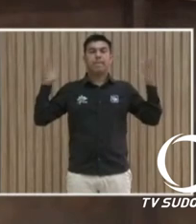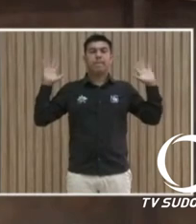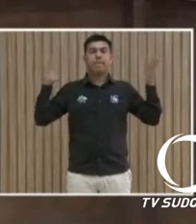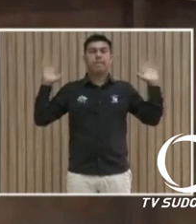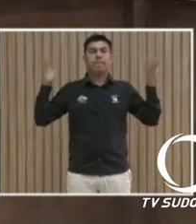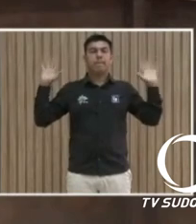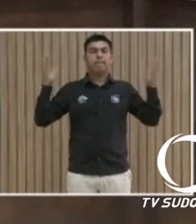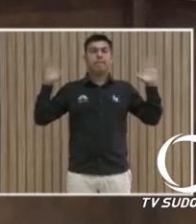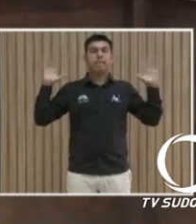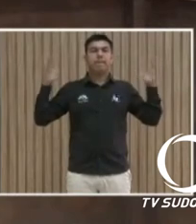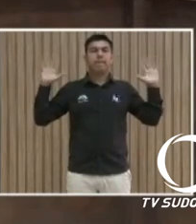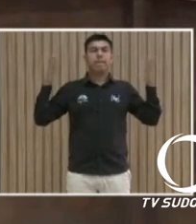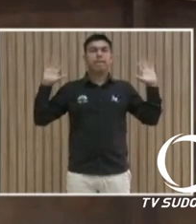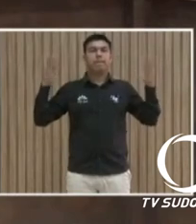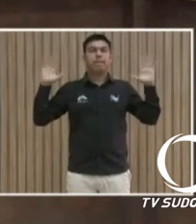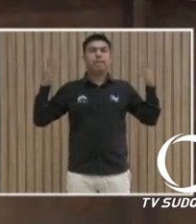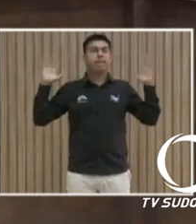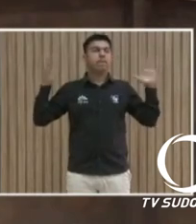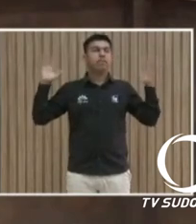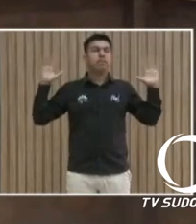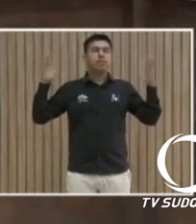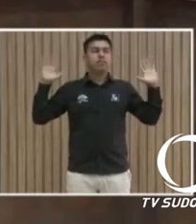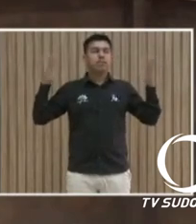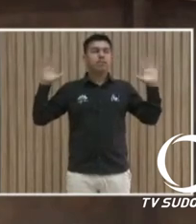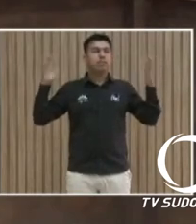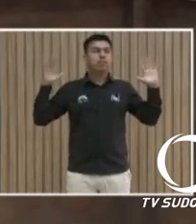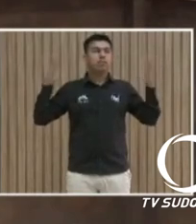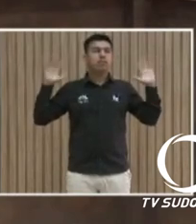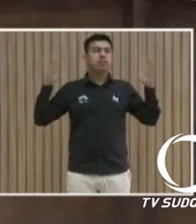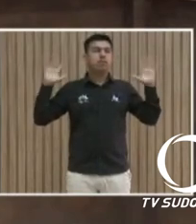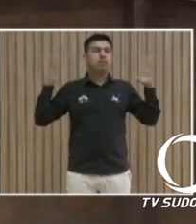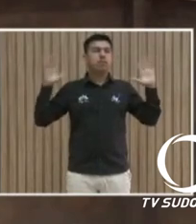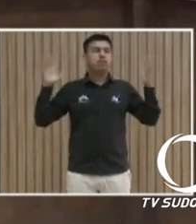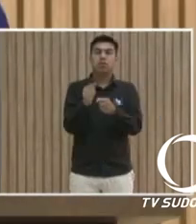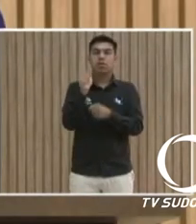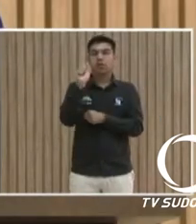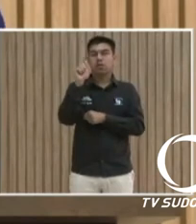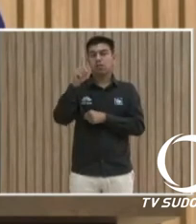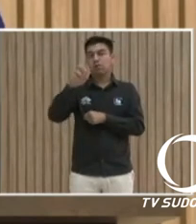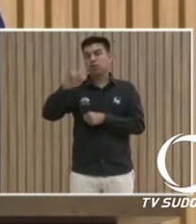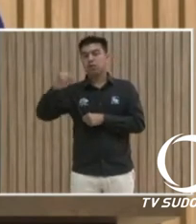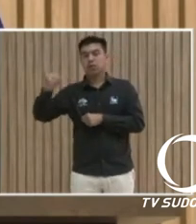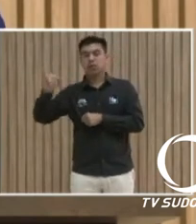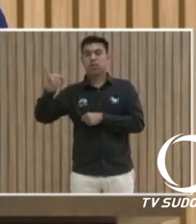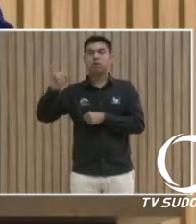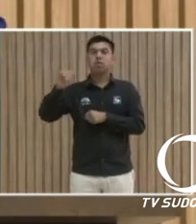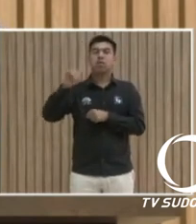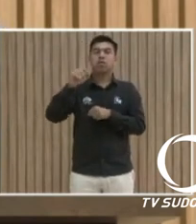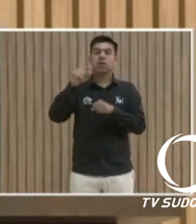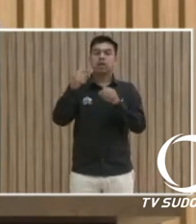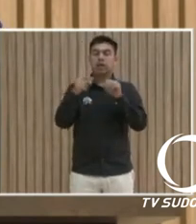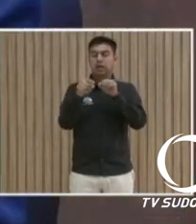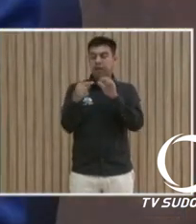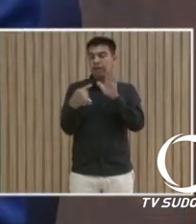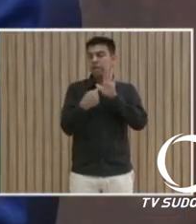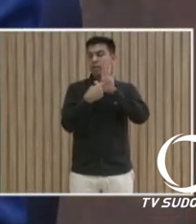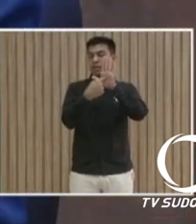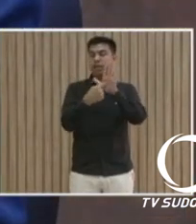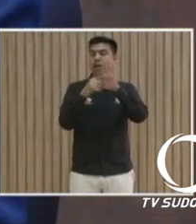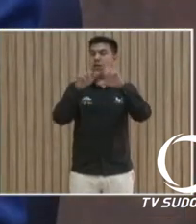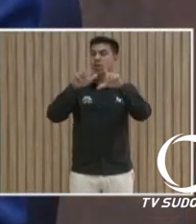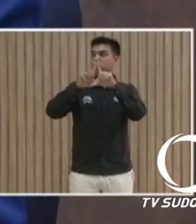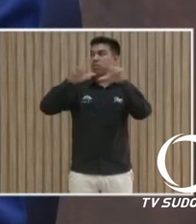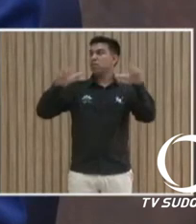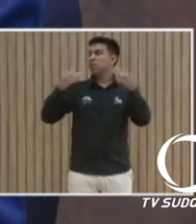Rômulo fajão União Brasil autor do projeto aprovado em agosto deste ano essa honraria é uma pequena forma de agradecer pelo